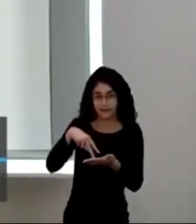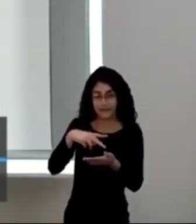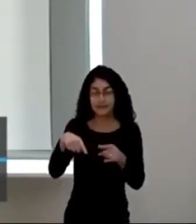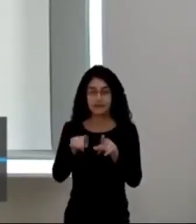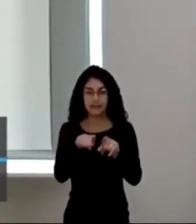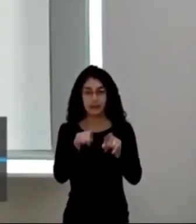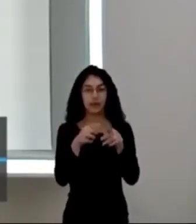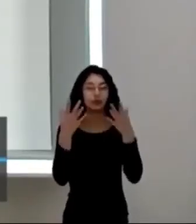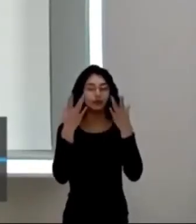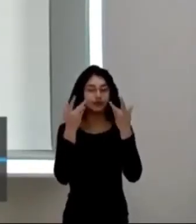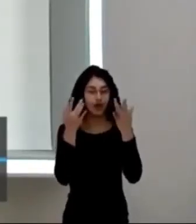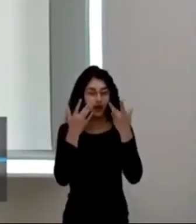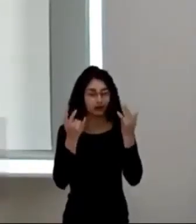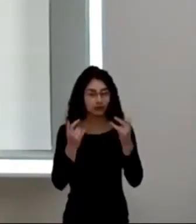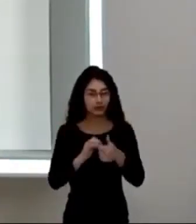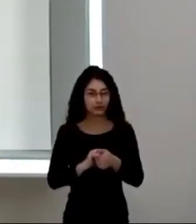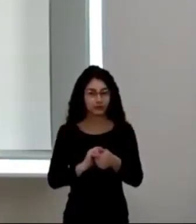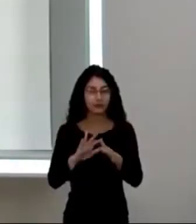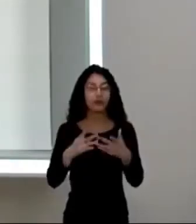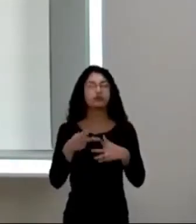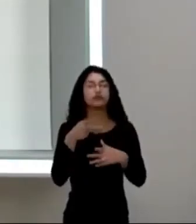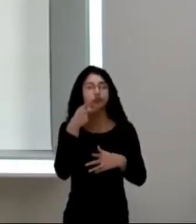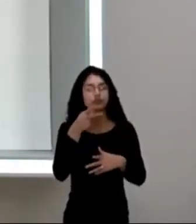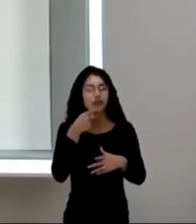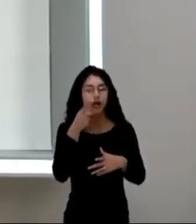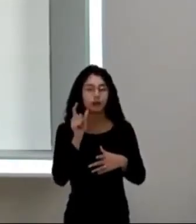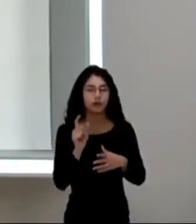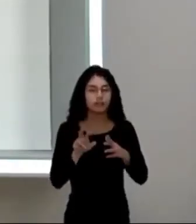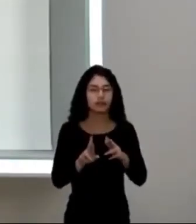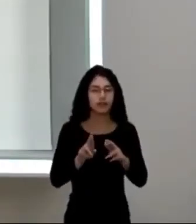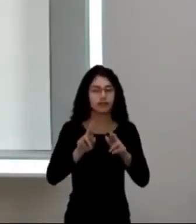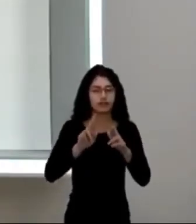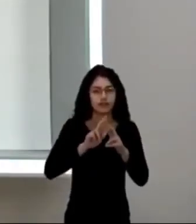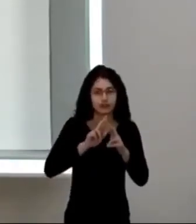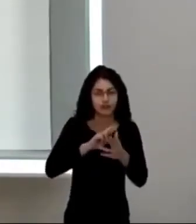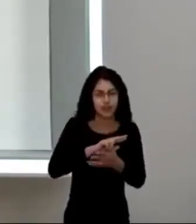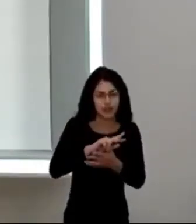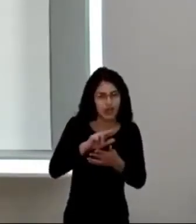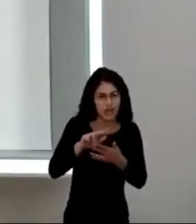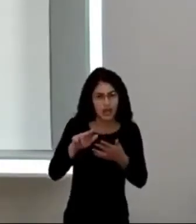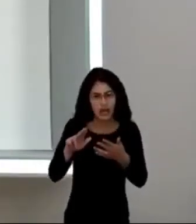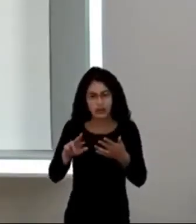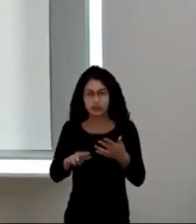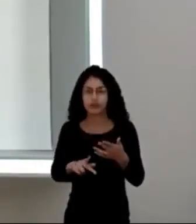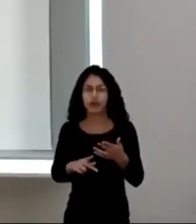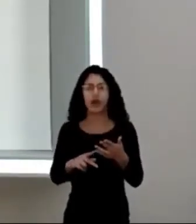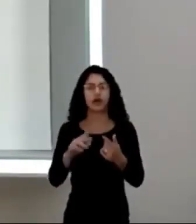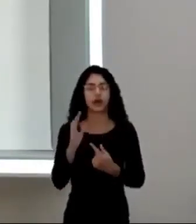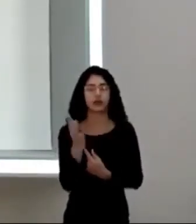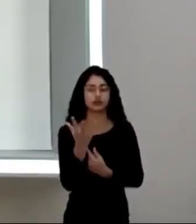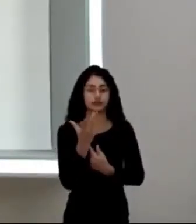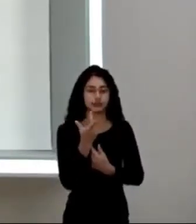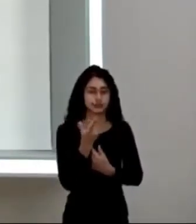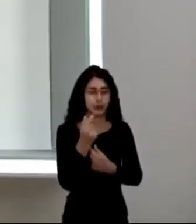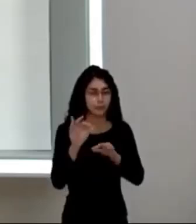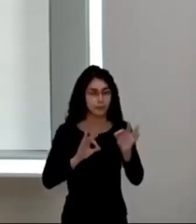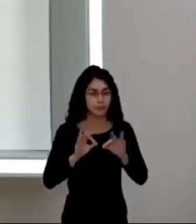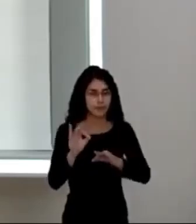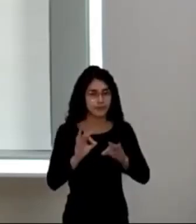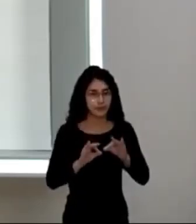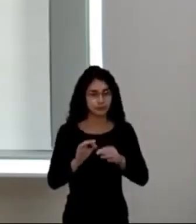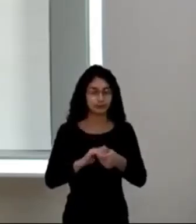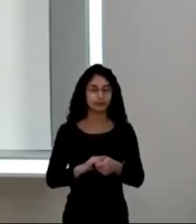do teatro, tá? Então, vamos falar um pouquinho da diversidade de produções artísticas dentro dessas duas